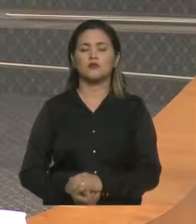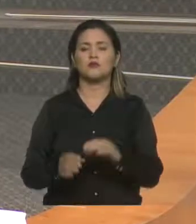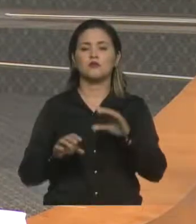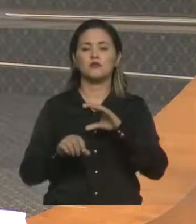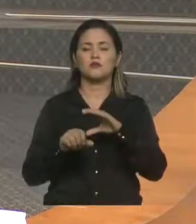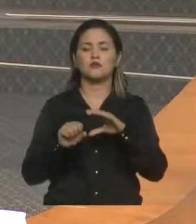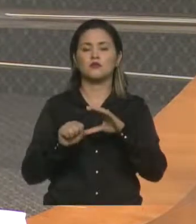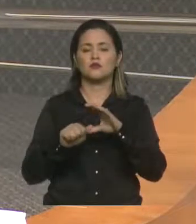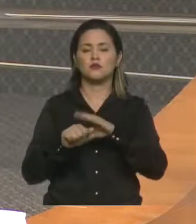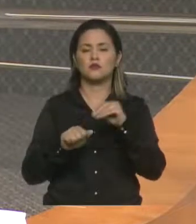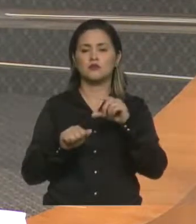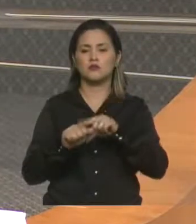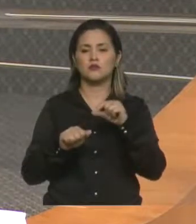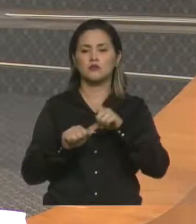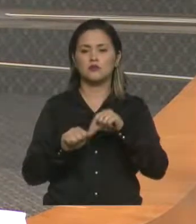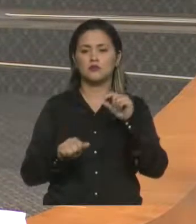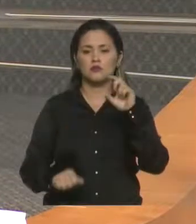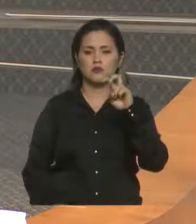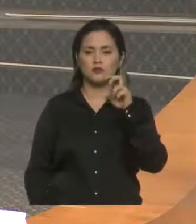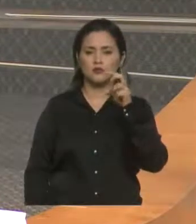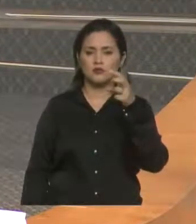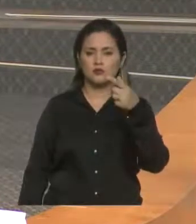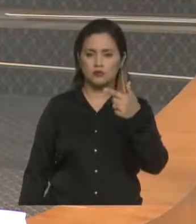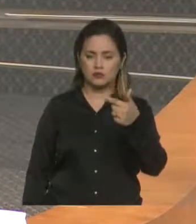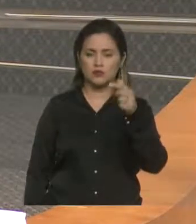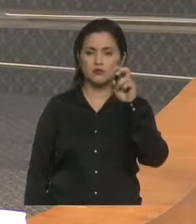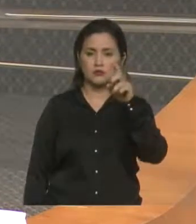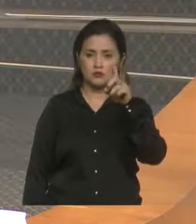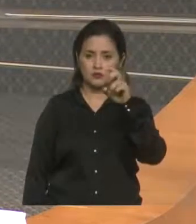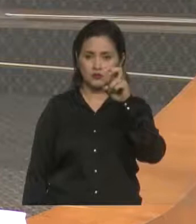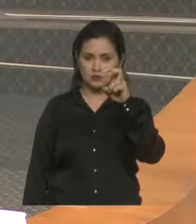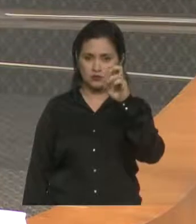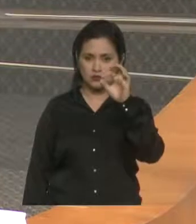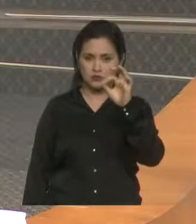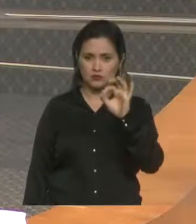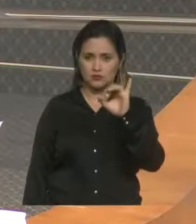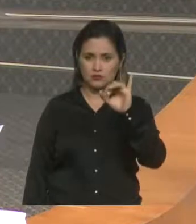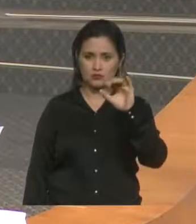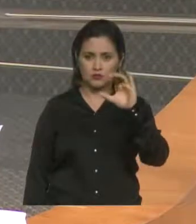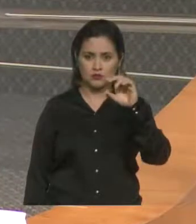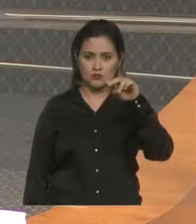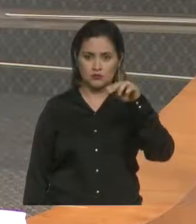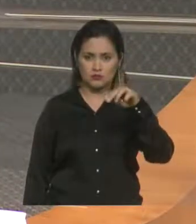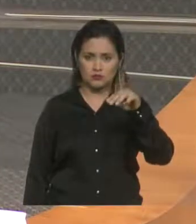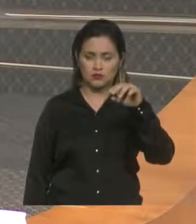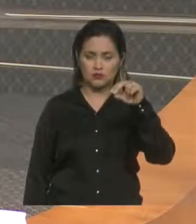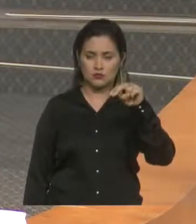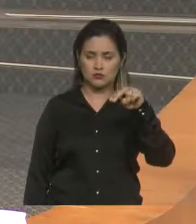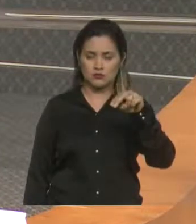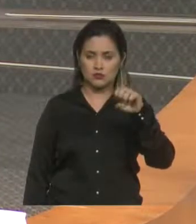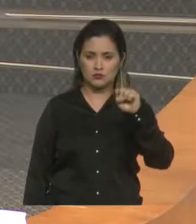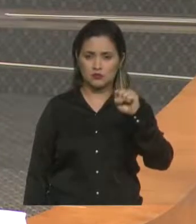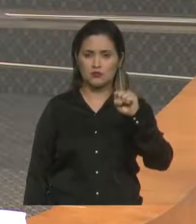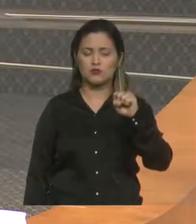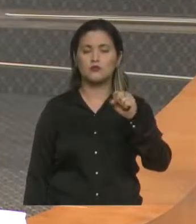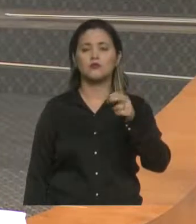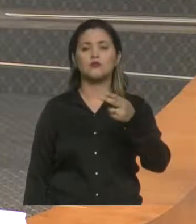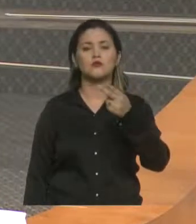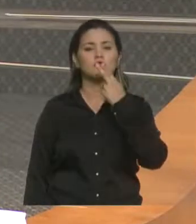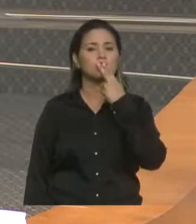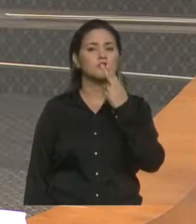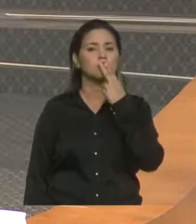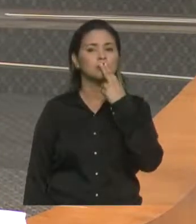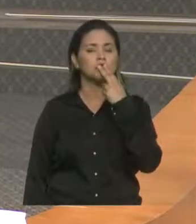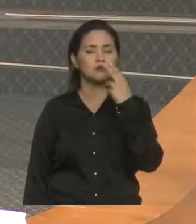52, 5% do ICMS, do tabaco, 3% das bebidas alcoólicas. Bem aqui diz, o